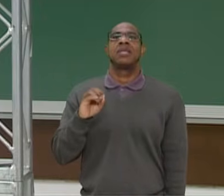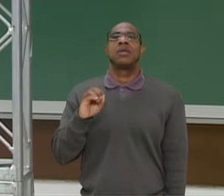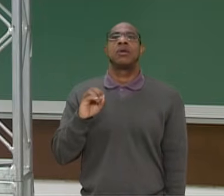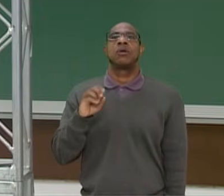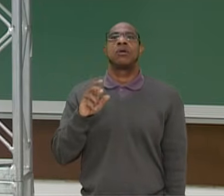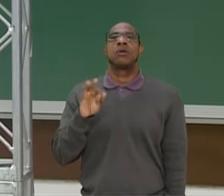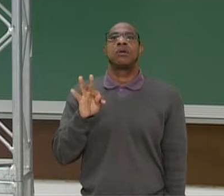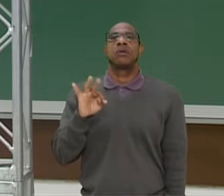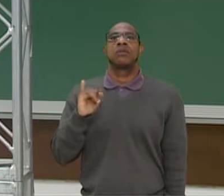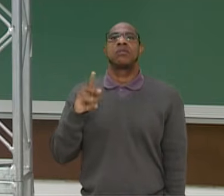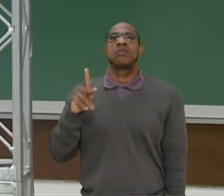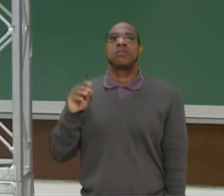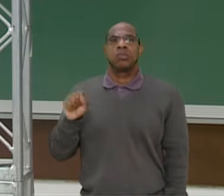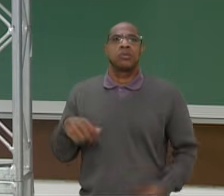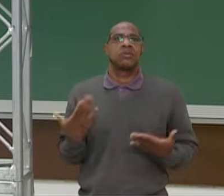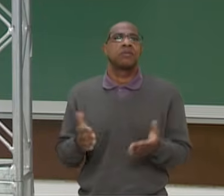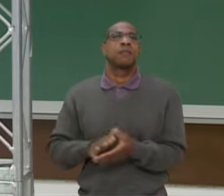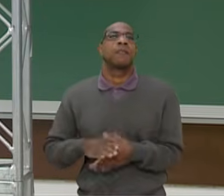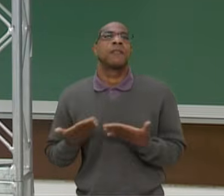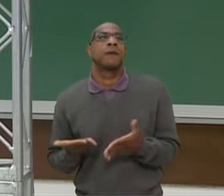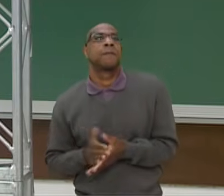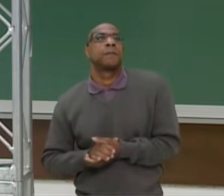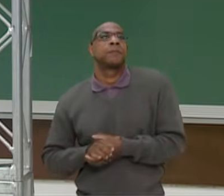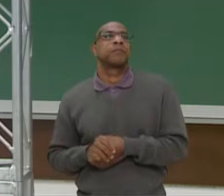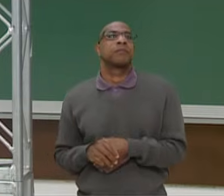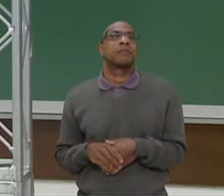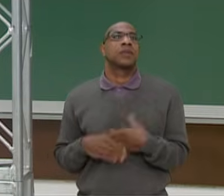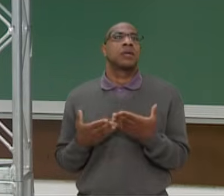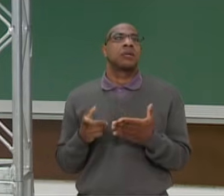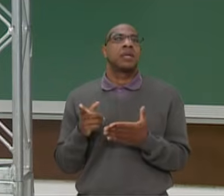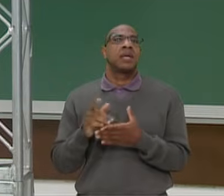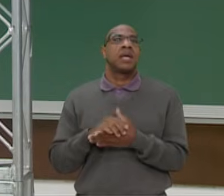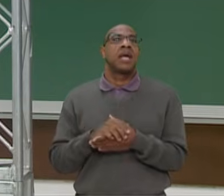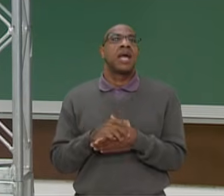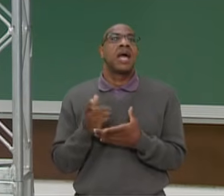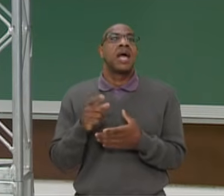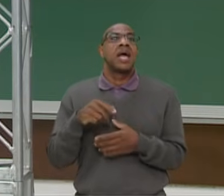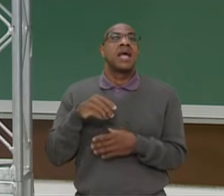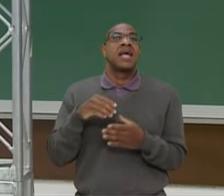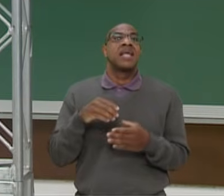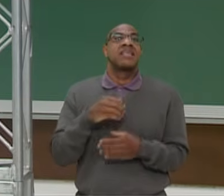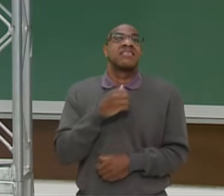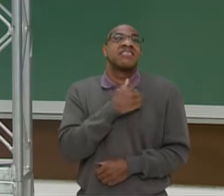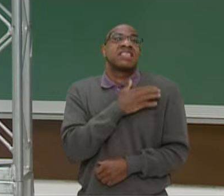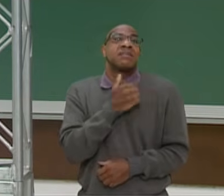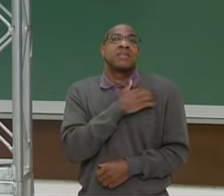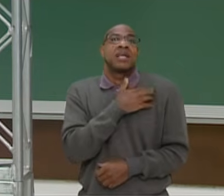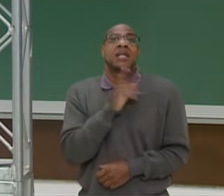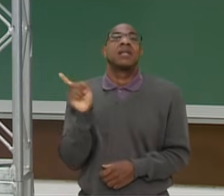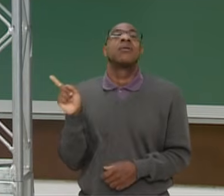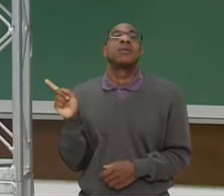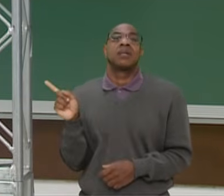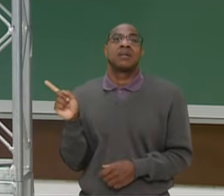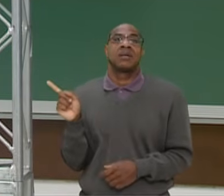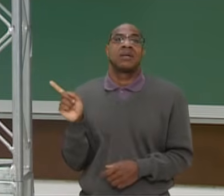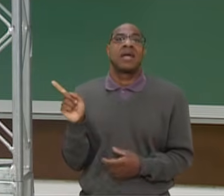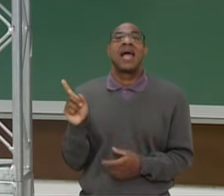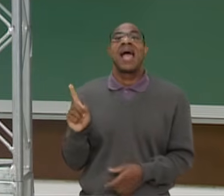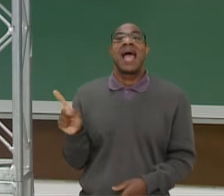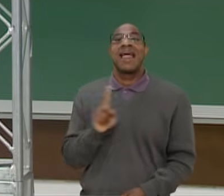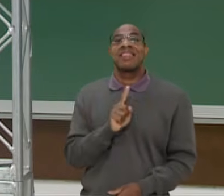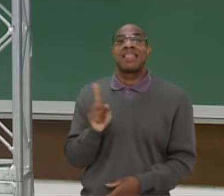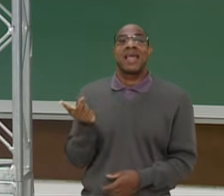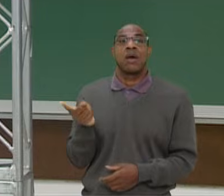a negação da igualdade de tratamento transformada em ação concreta. Então, tem a ver com o preconceito